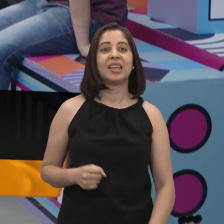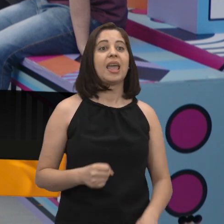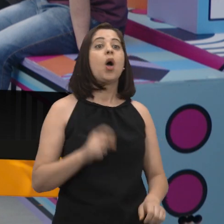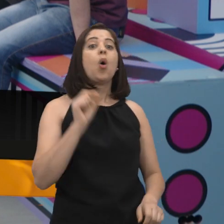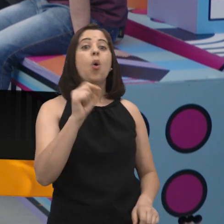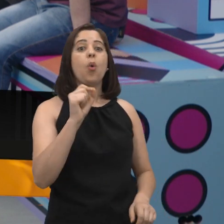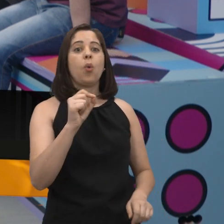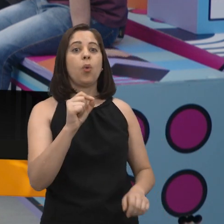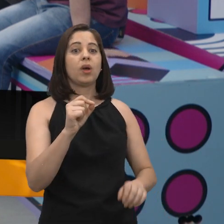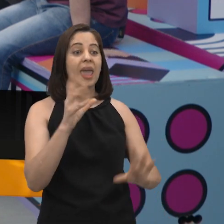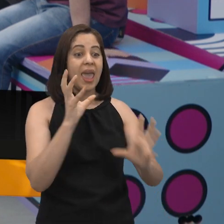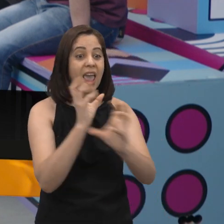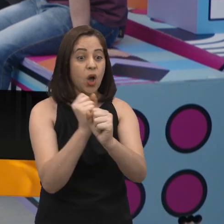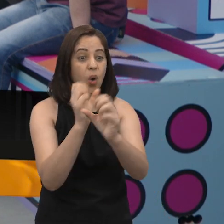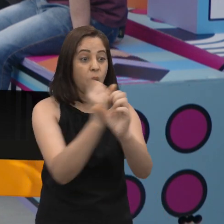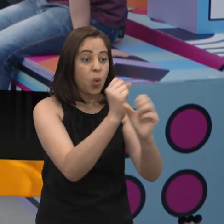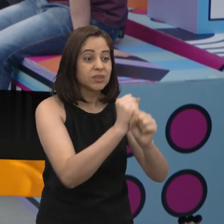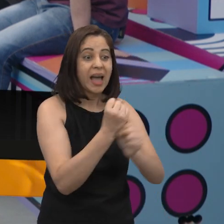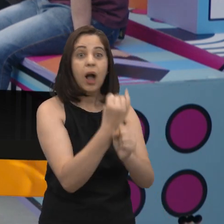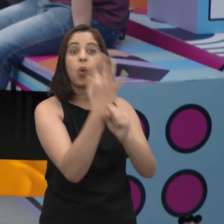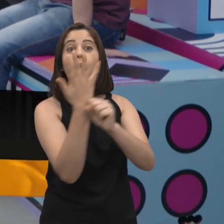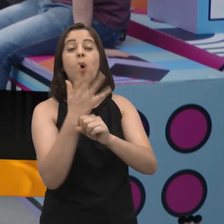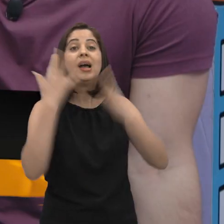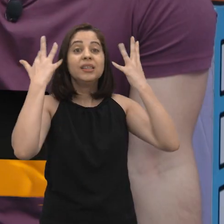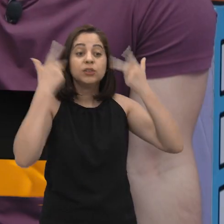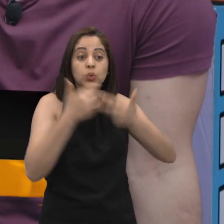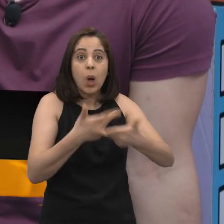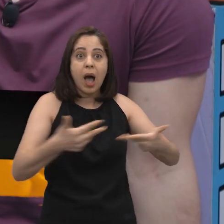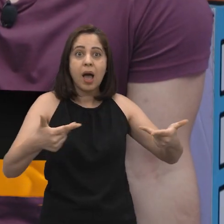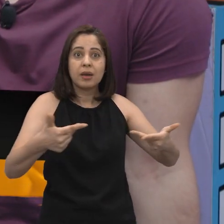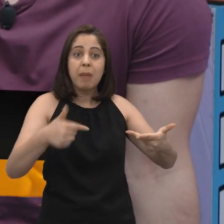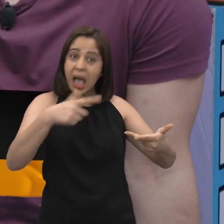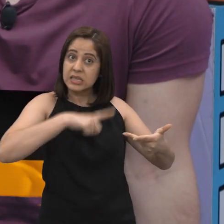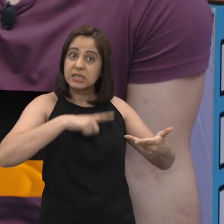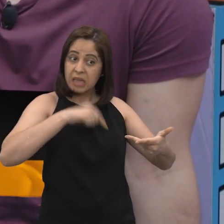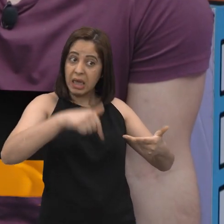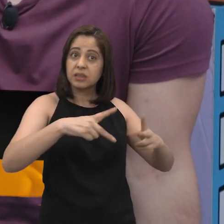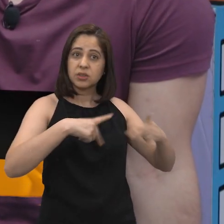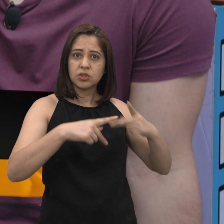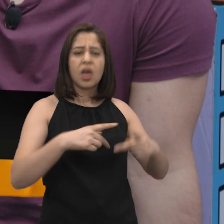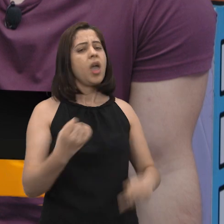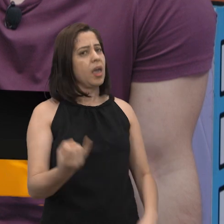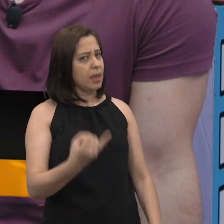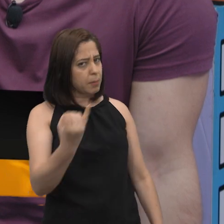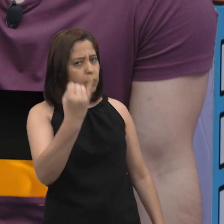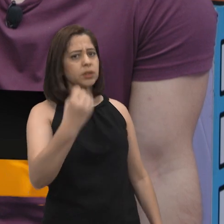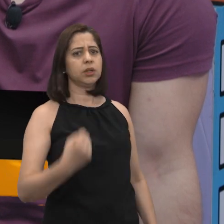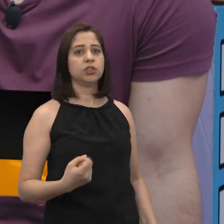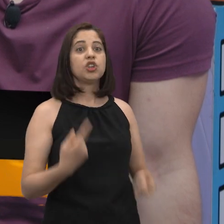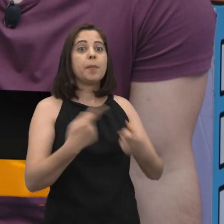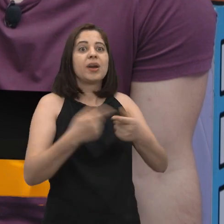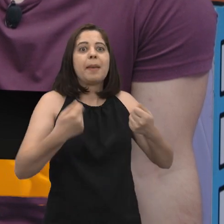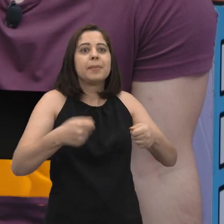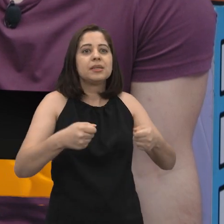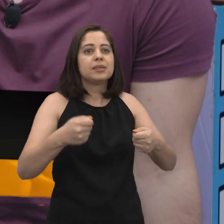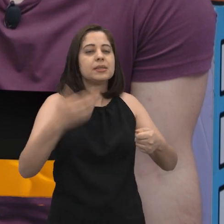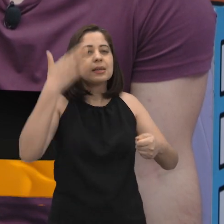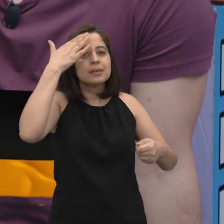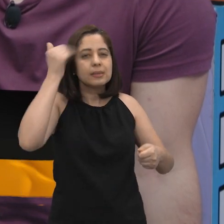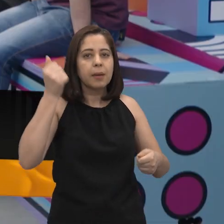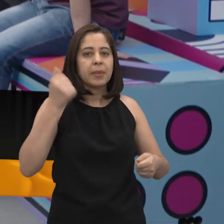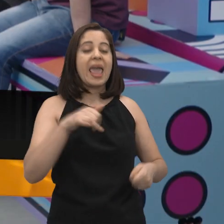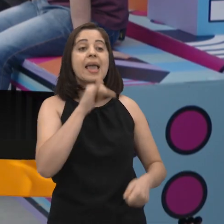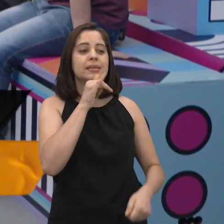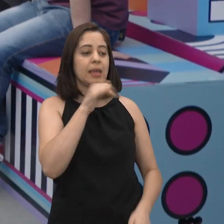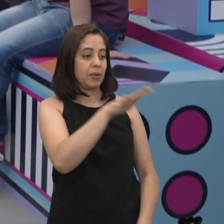criar o censo animal na nossa cidade. Censo animal. Censo animal. É muito importante, né, gente, que a gente consegue mapear quais regiões. Na